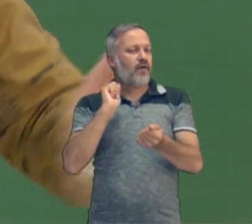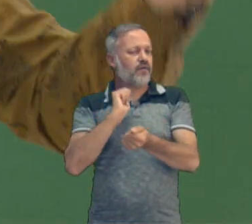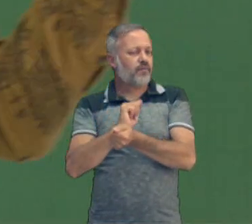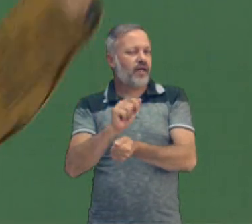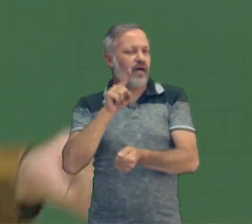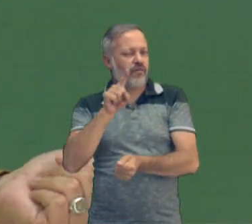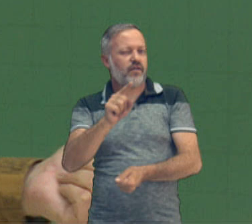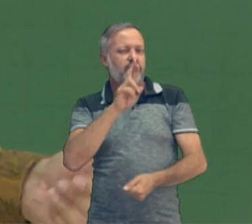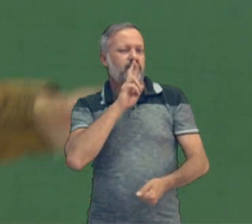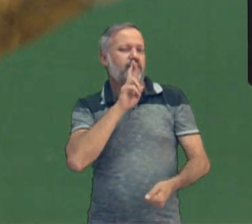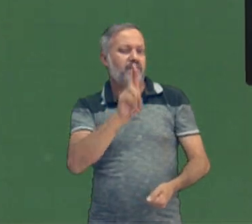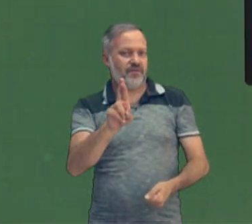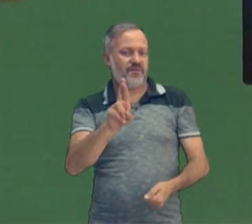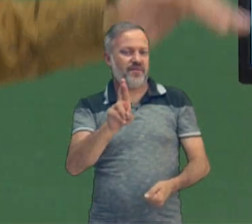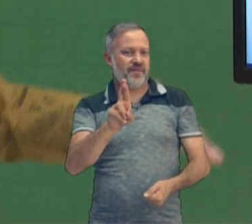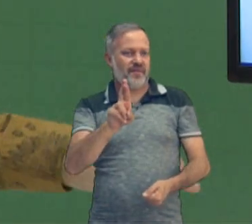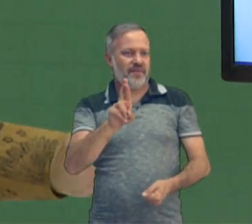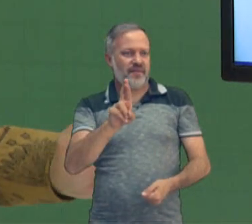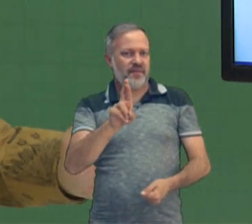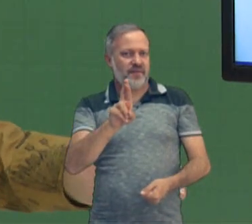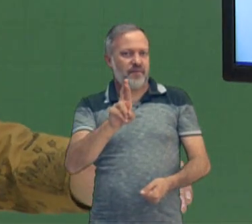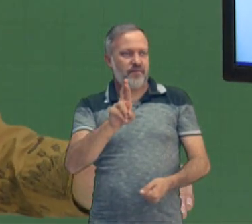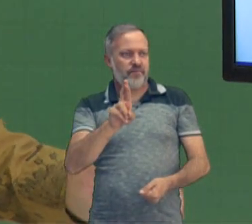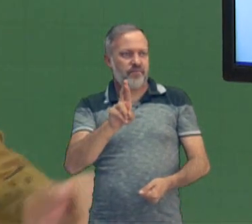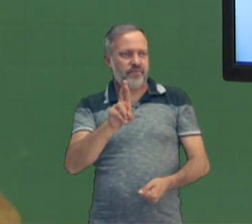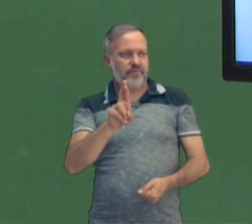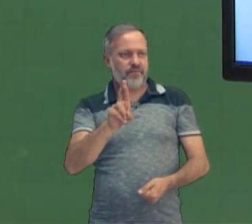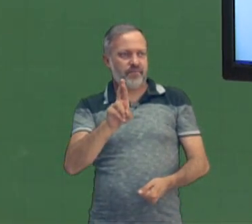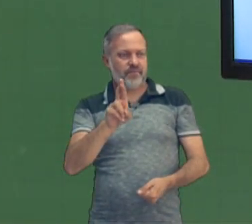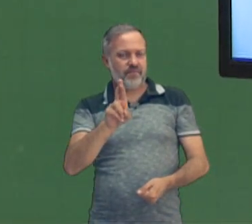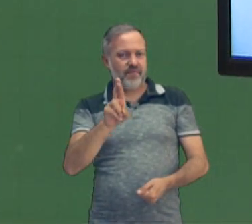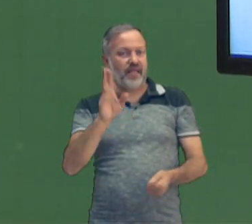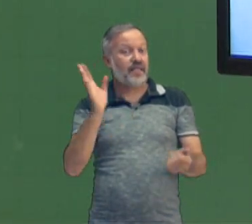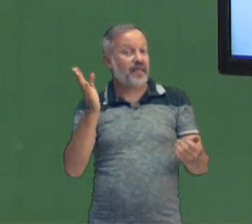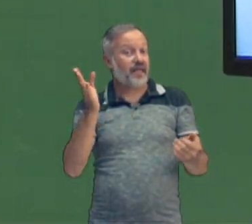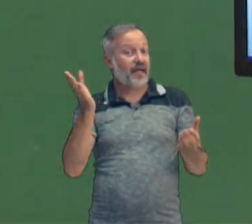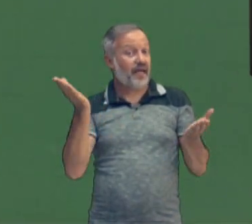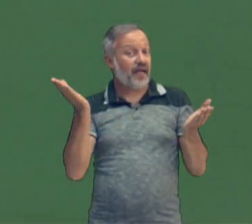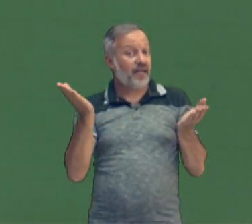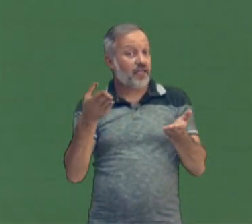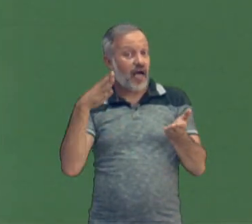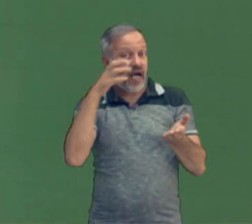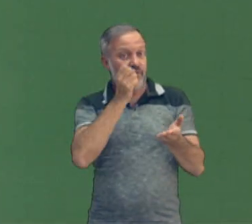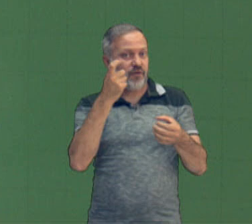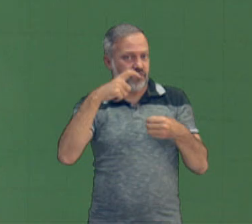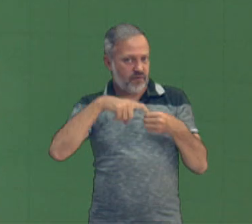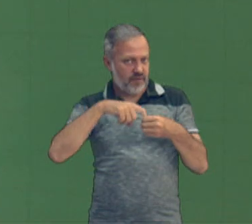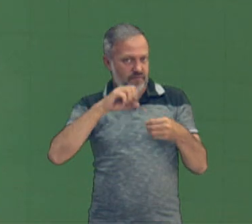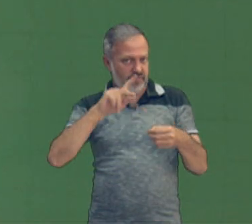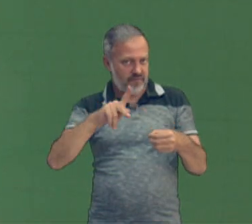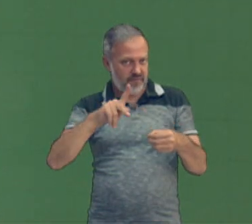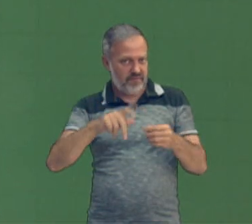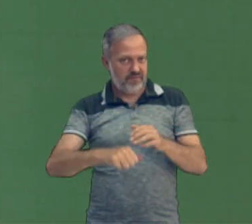para vocês copiarem a questão, escolherem a alternativa correta e já voltamos com a resposta.